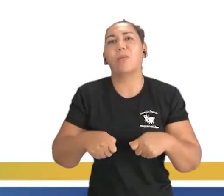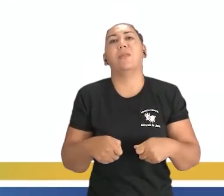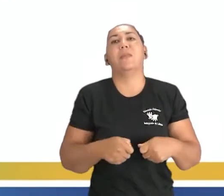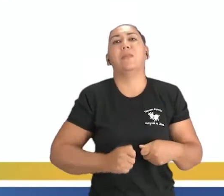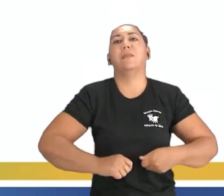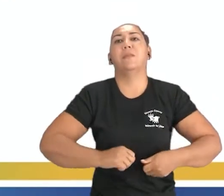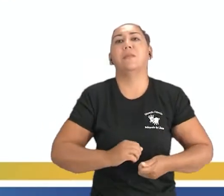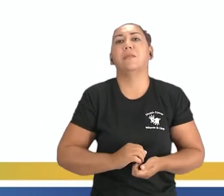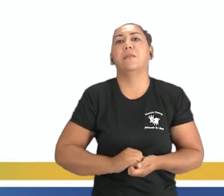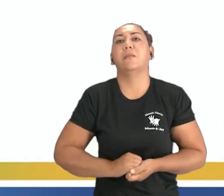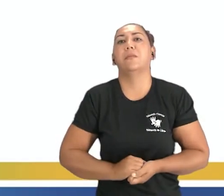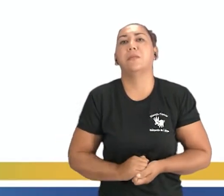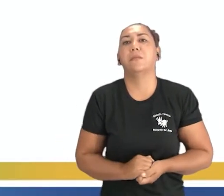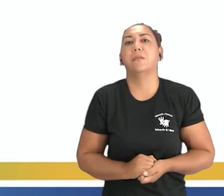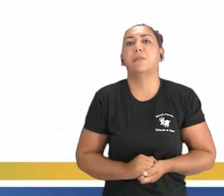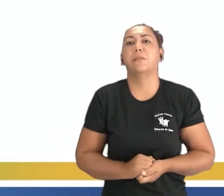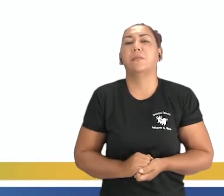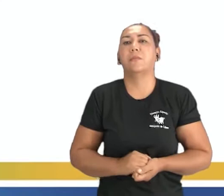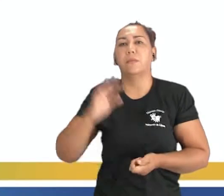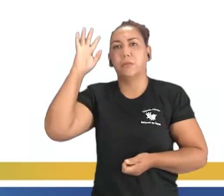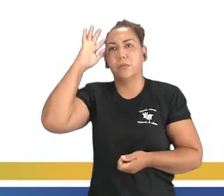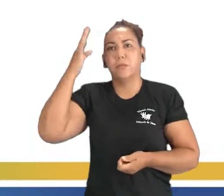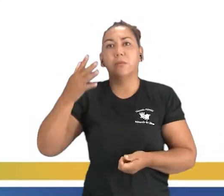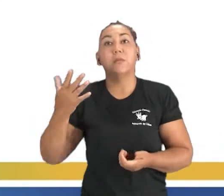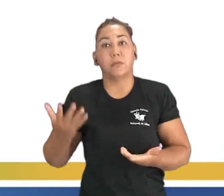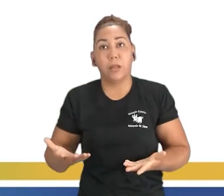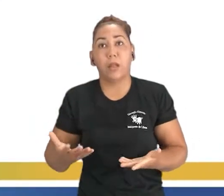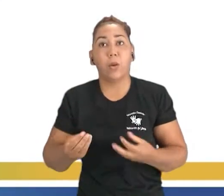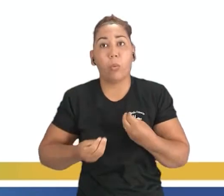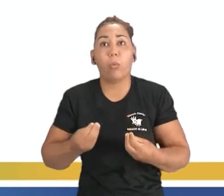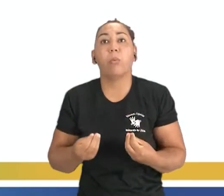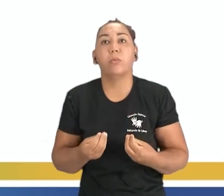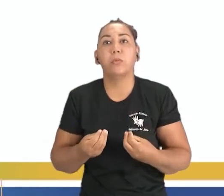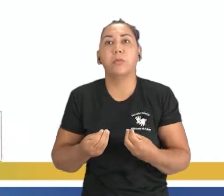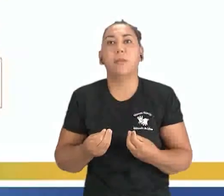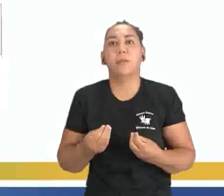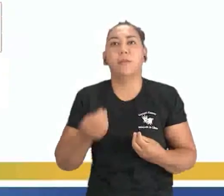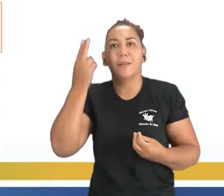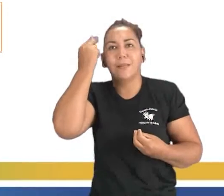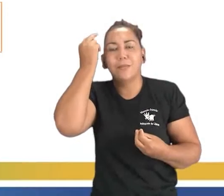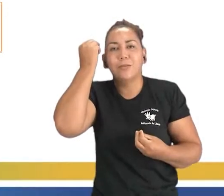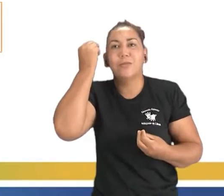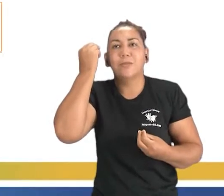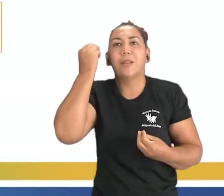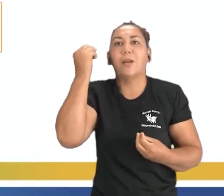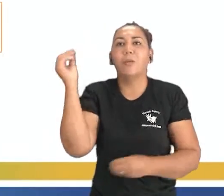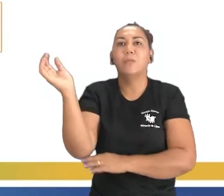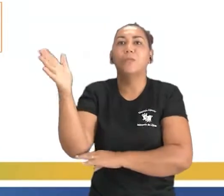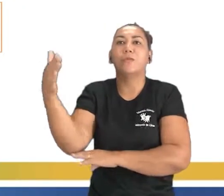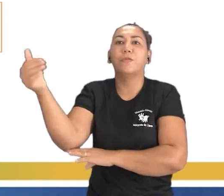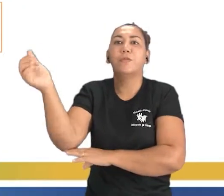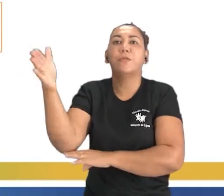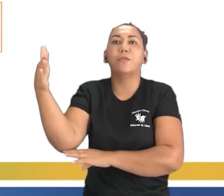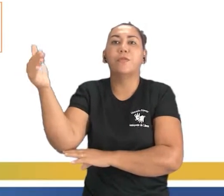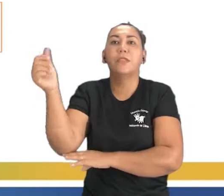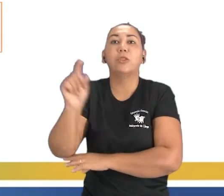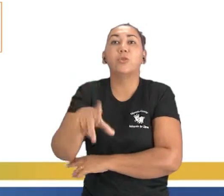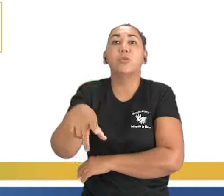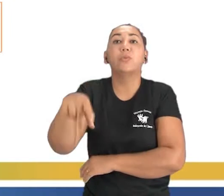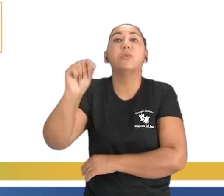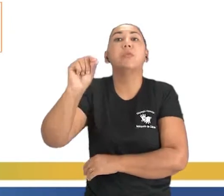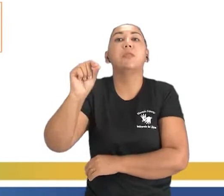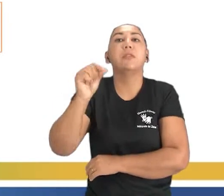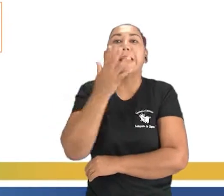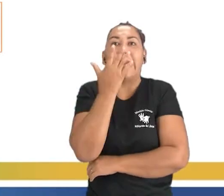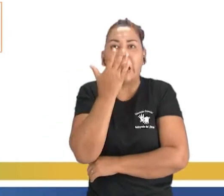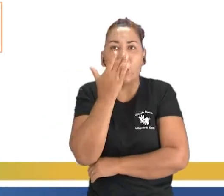delas. Então, no caso desse problema aí, uma forma natural para planejar o preenchimento da bandeira é a gente escolher, né,